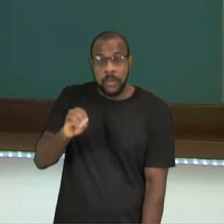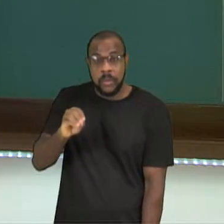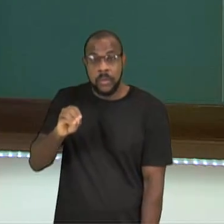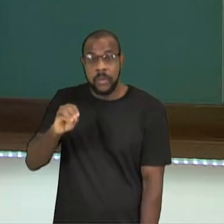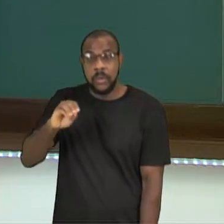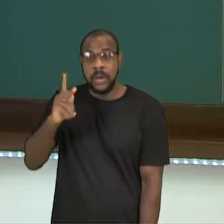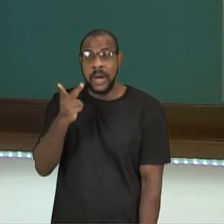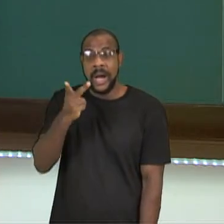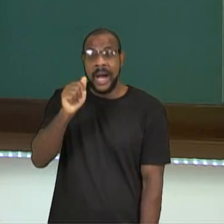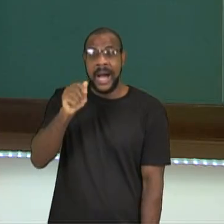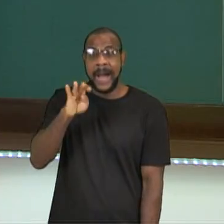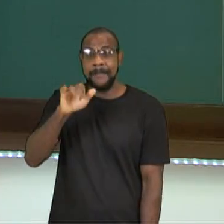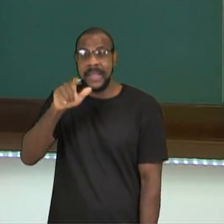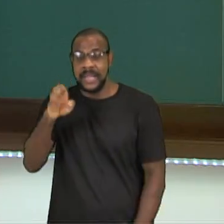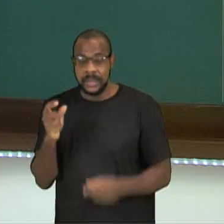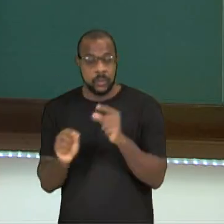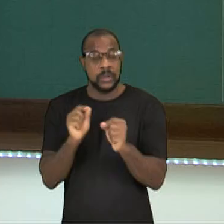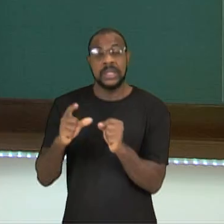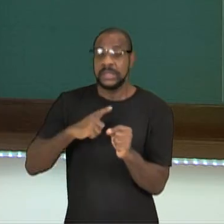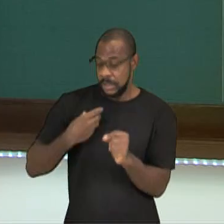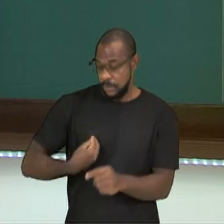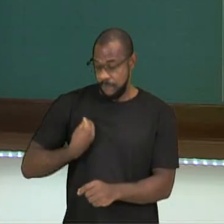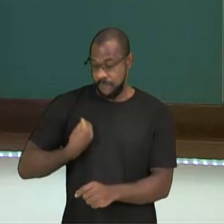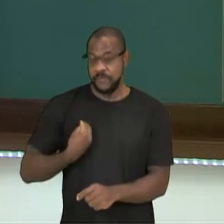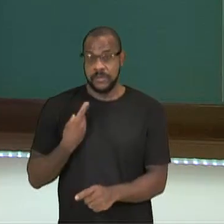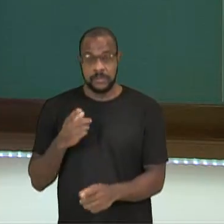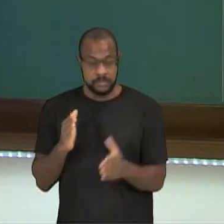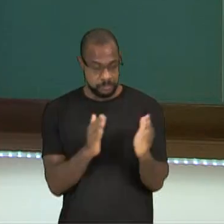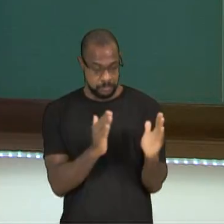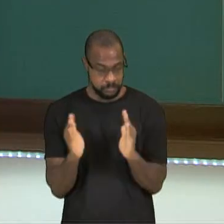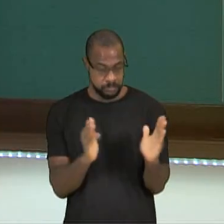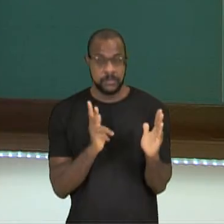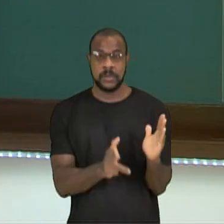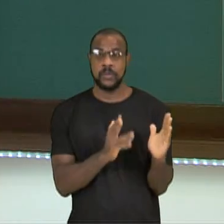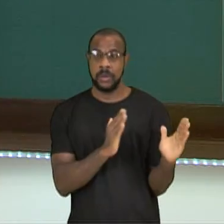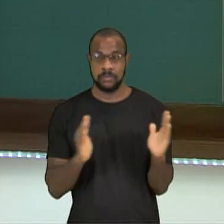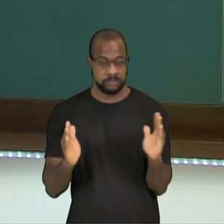inclusive, teriam sobrevivido ao mesmo período,